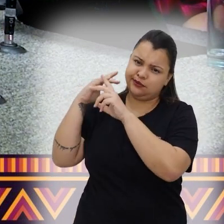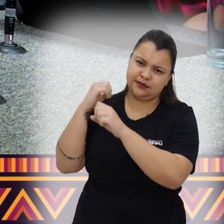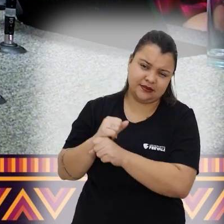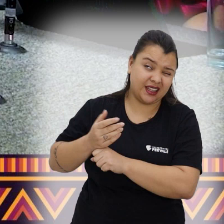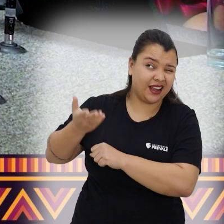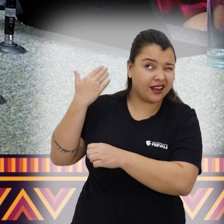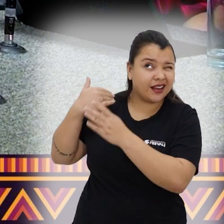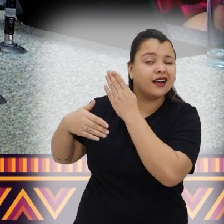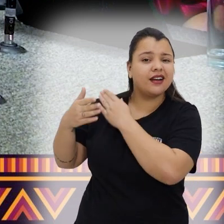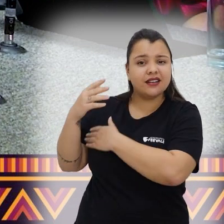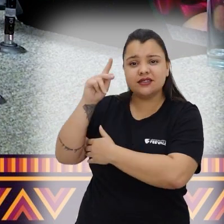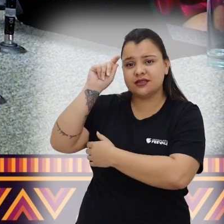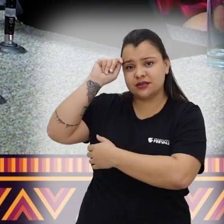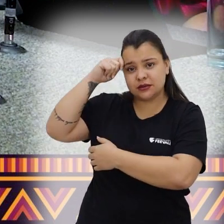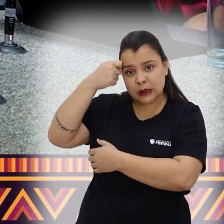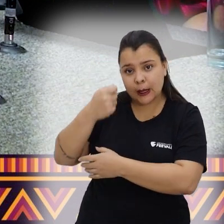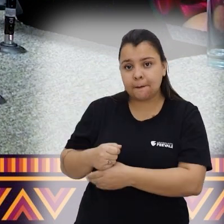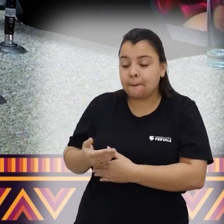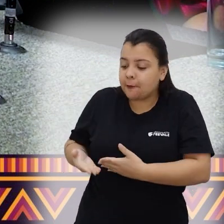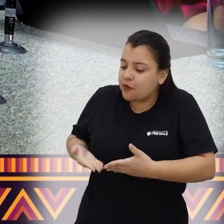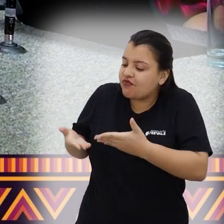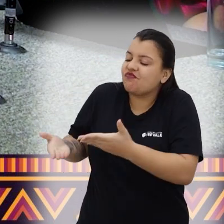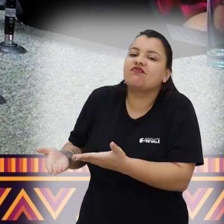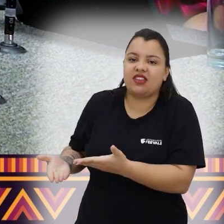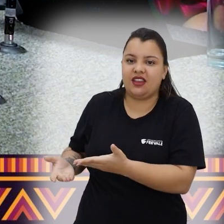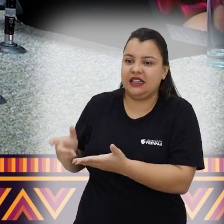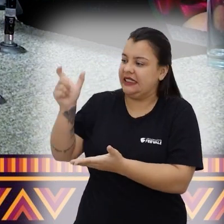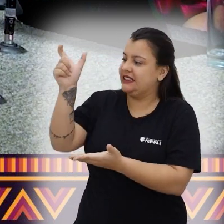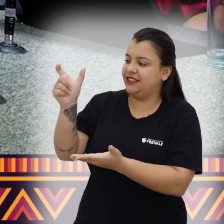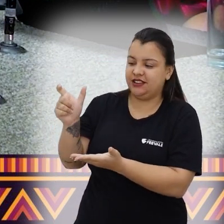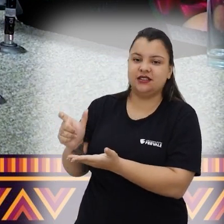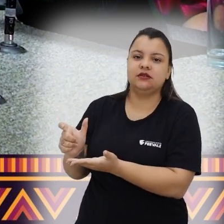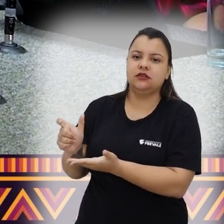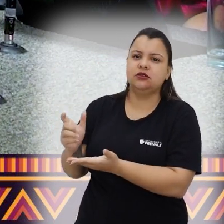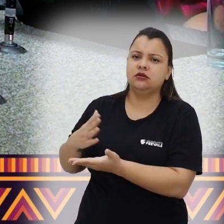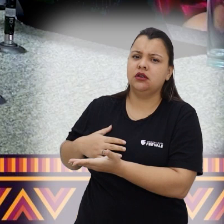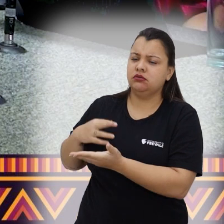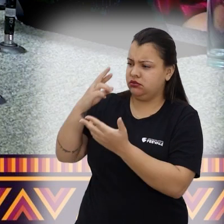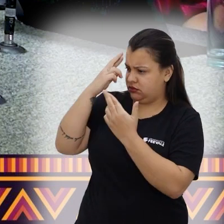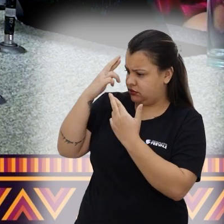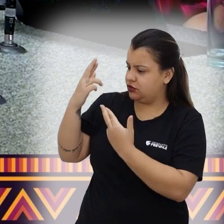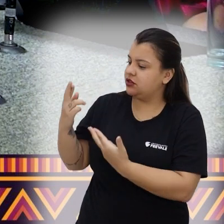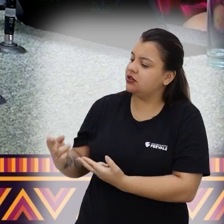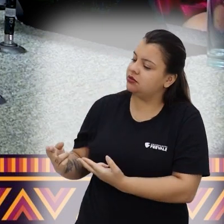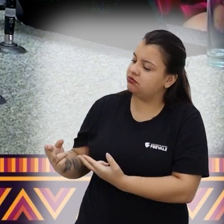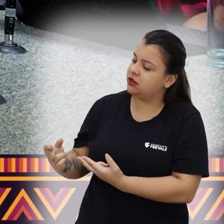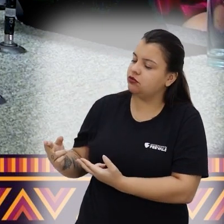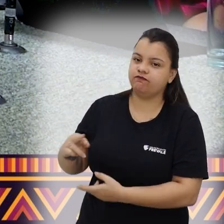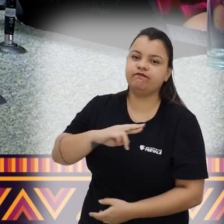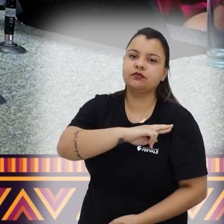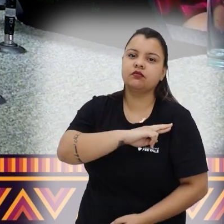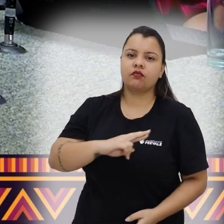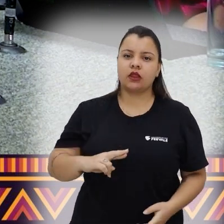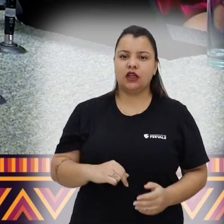martinianos, e eu te entrego essa pessoa, significa que eu te respeito enquanto religiosa. Então, assim, a questão